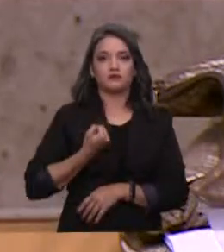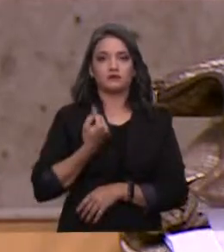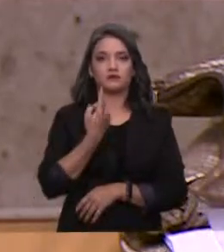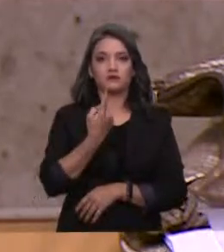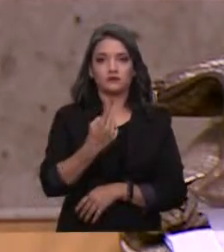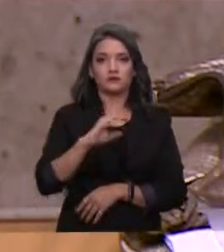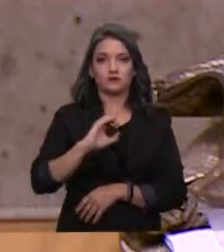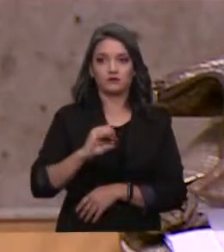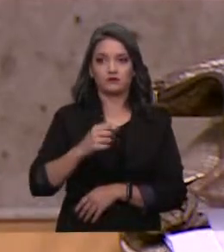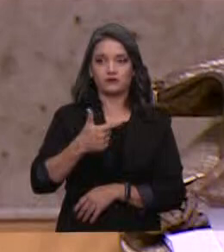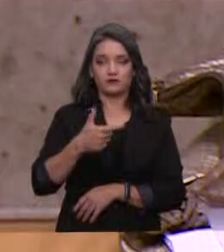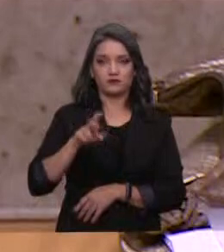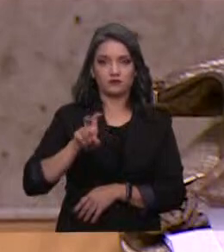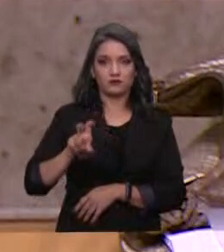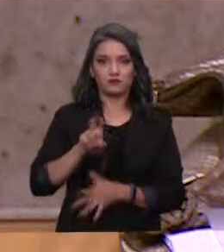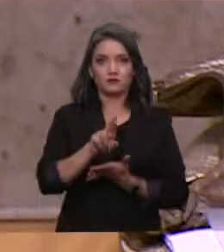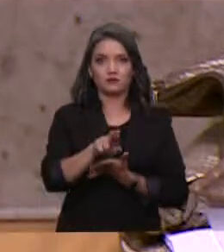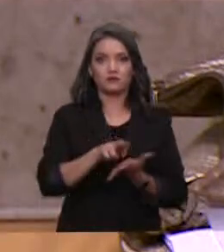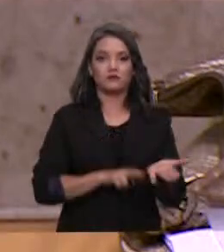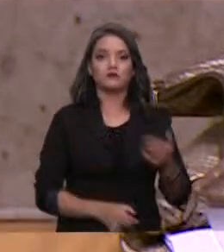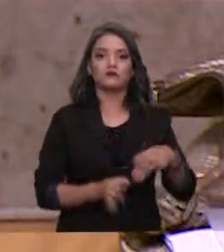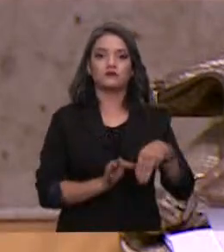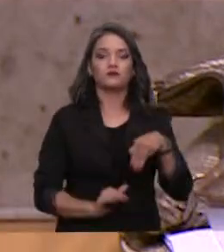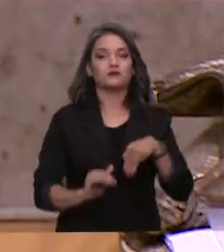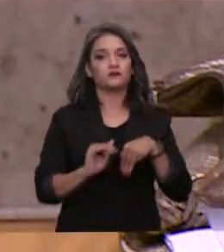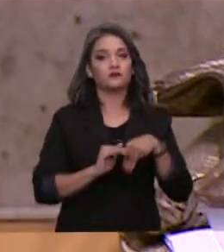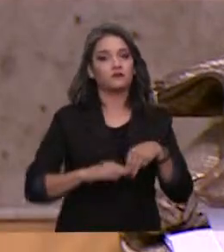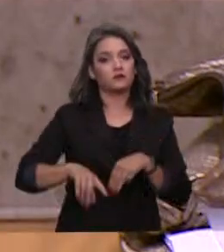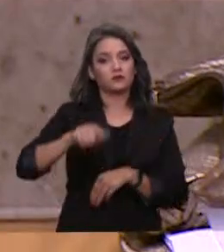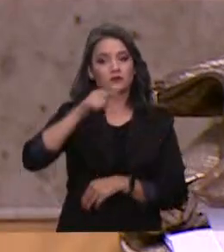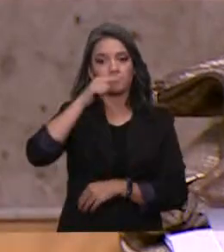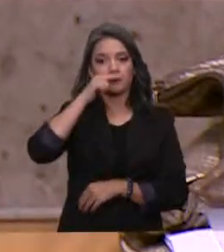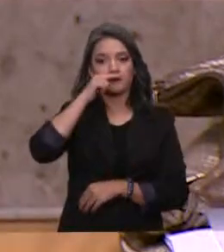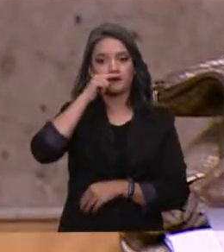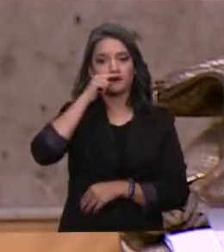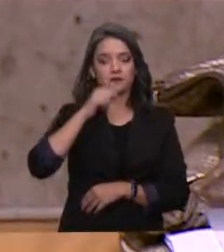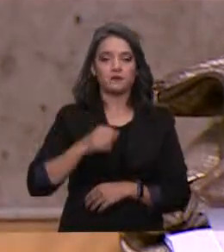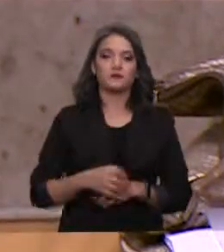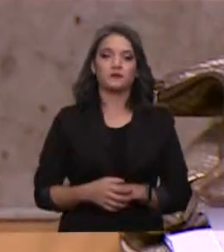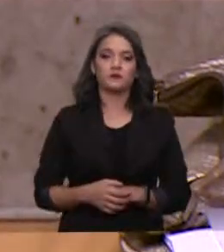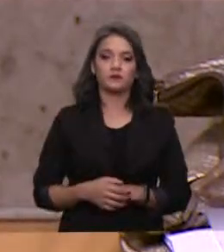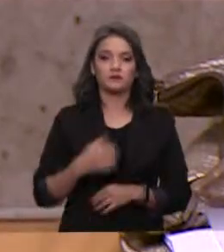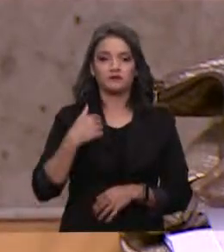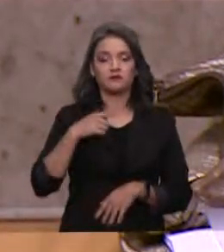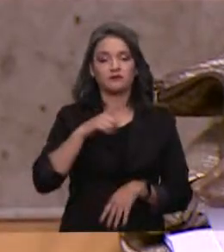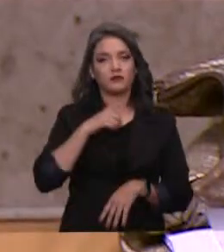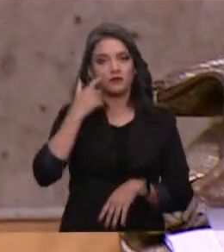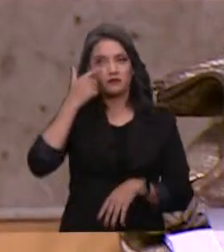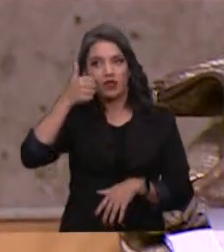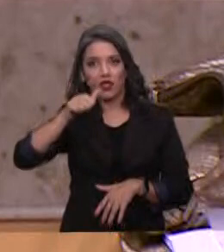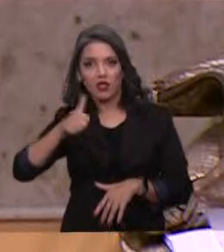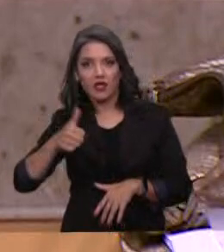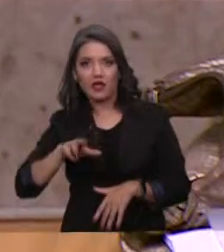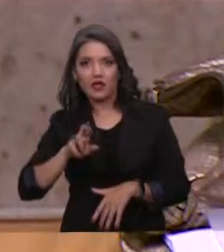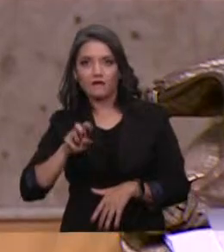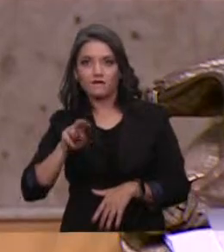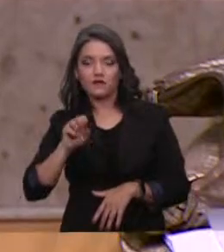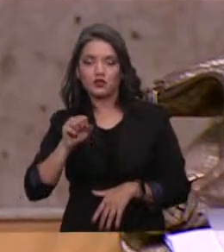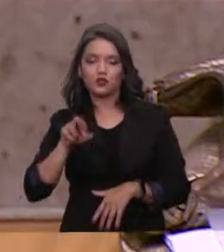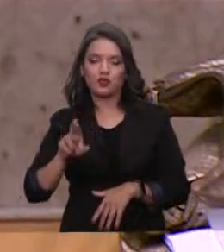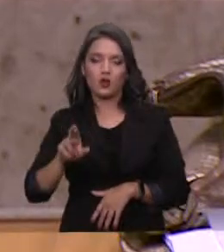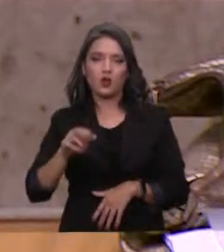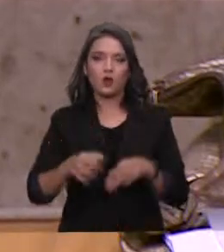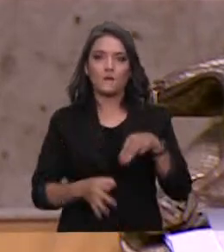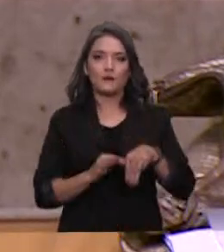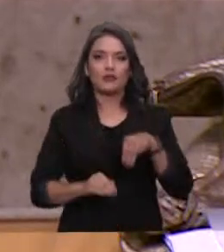1025, sob a relatoria... Ministra Rosa Weber, presidente do STF. E tendo como revisor o ministro Alexandre de